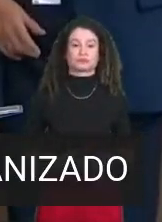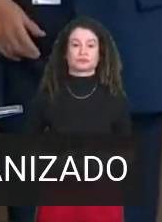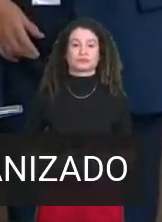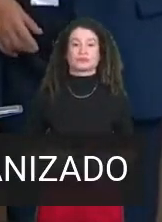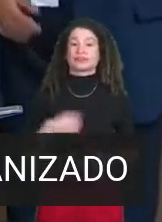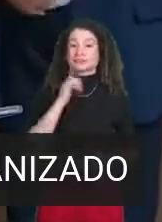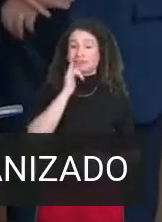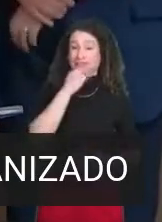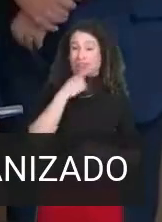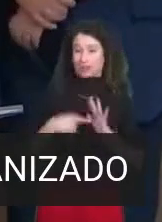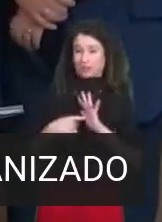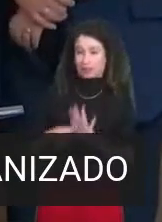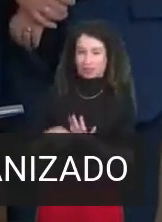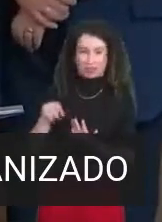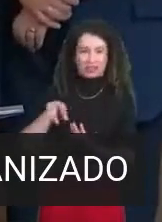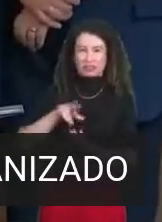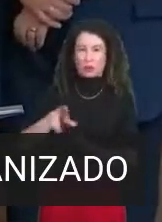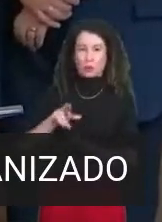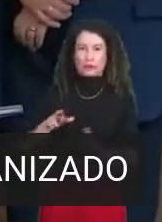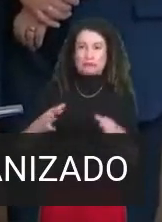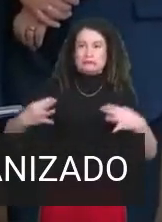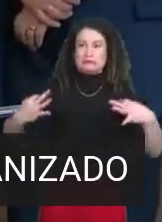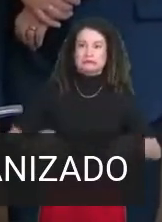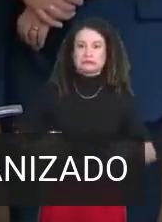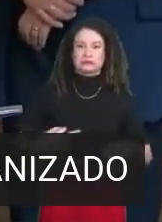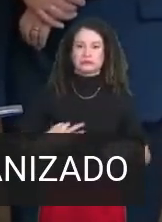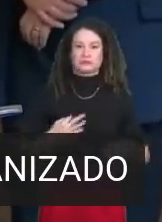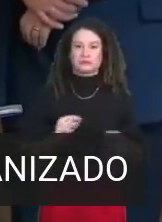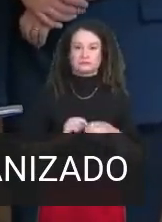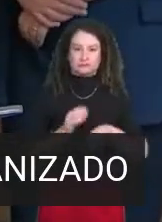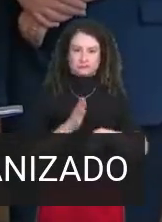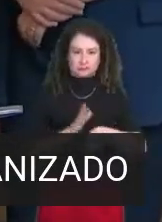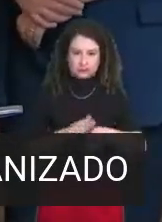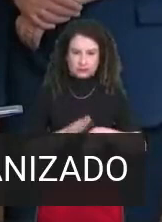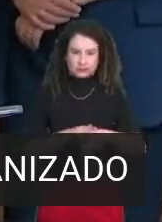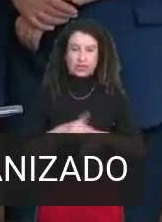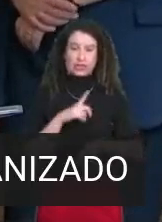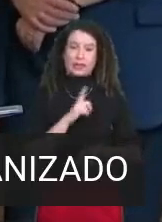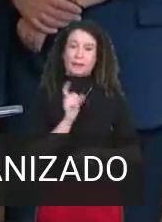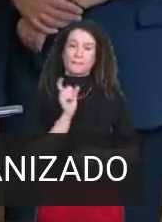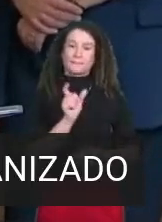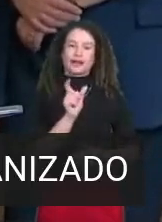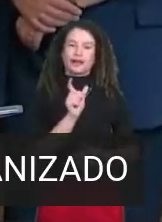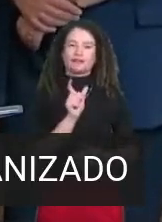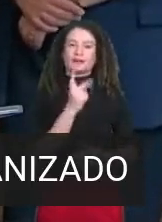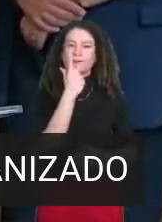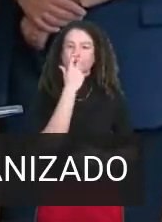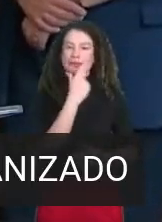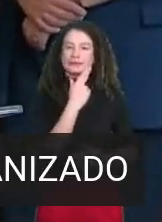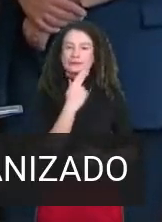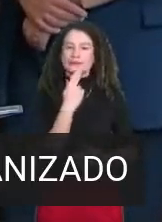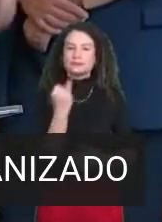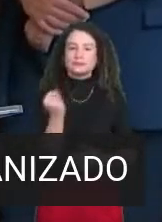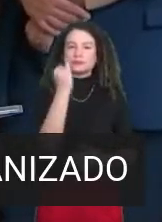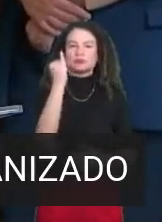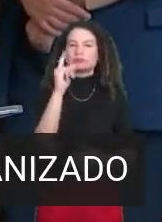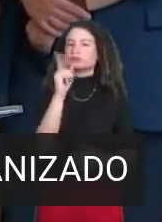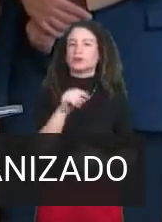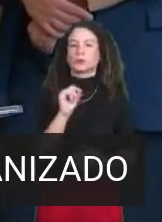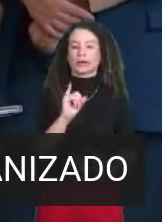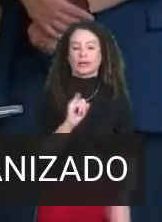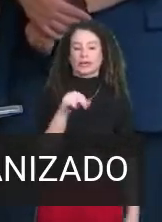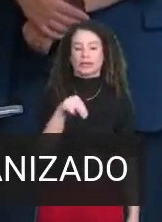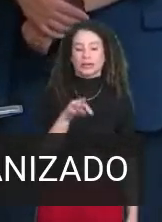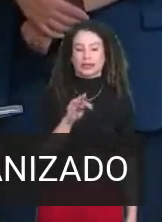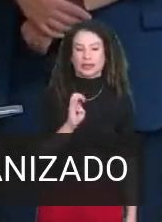infelizmente, se revela ineficaz, vem essa palavrinha mágica, inteligência,